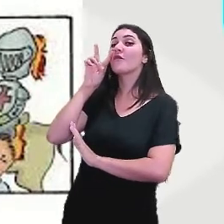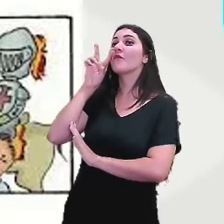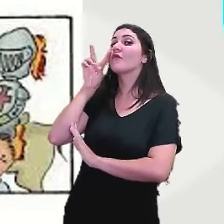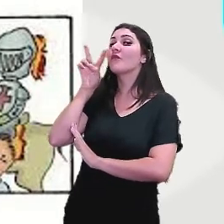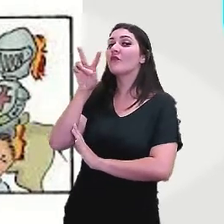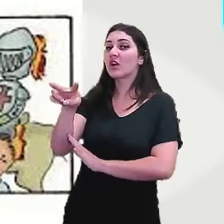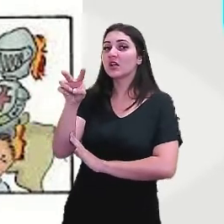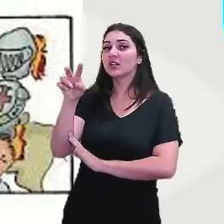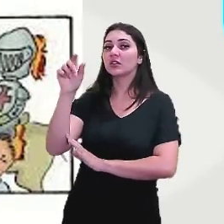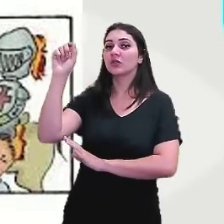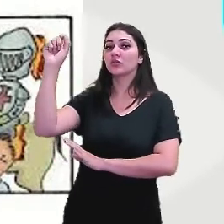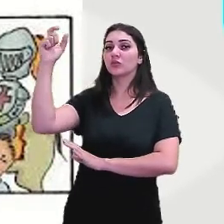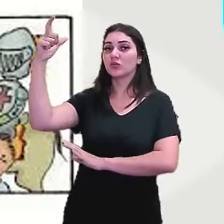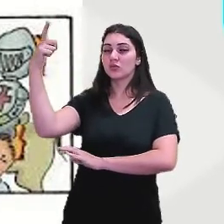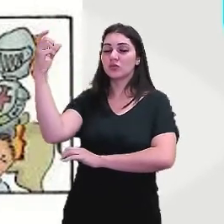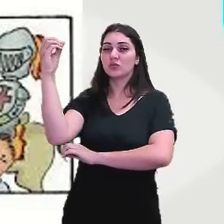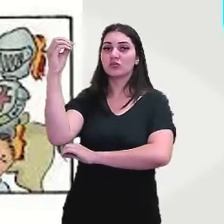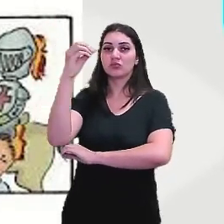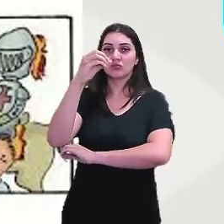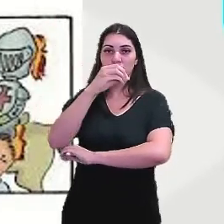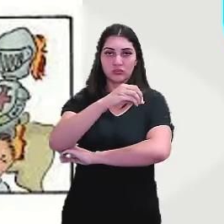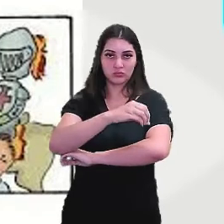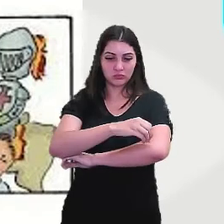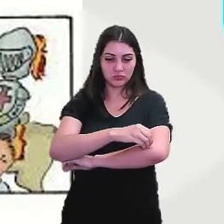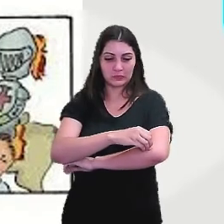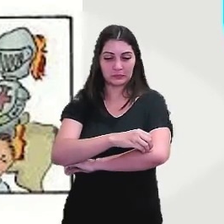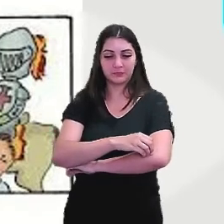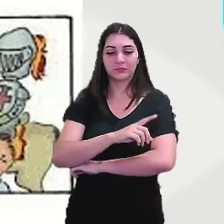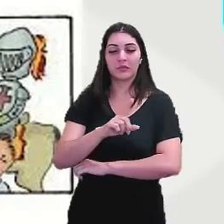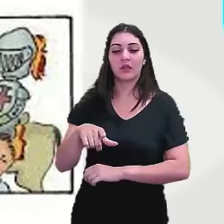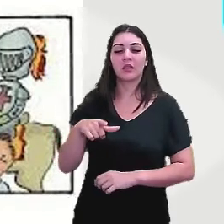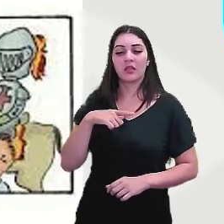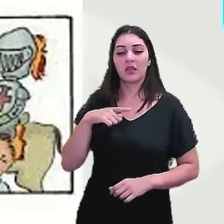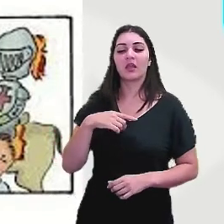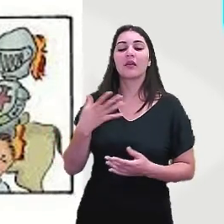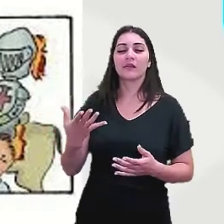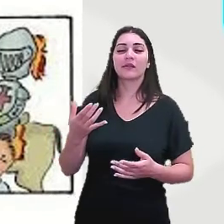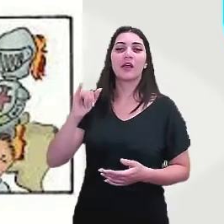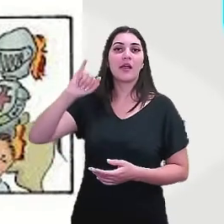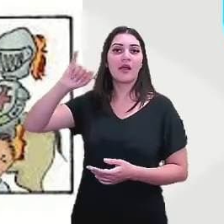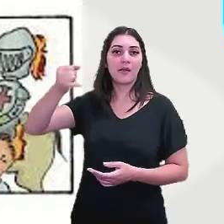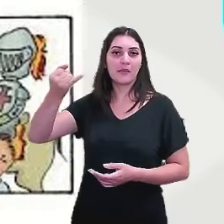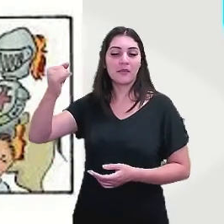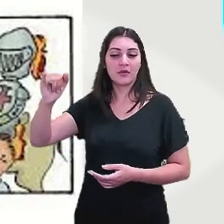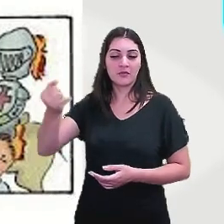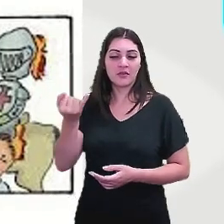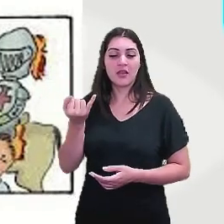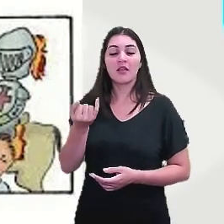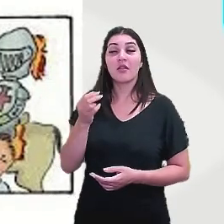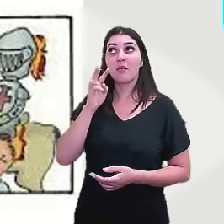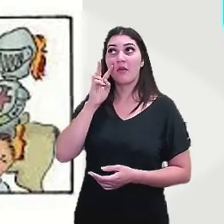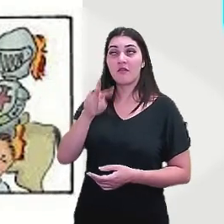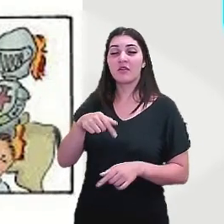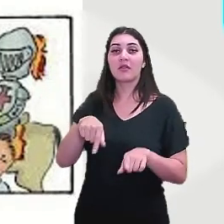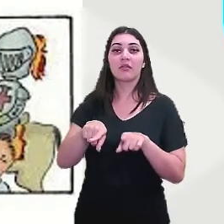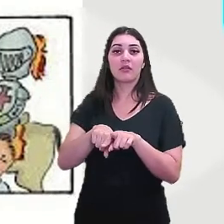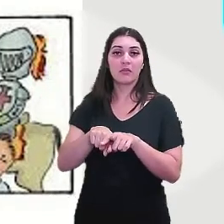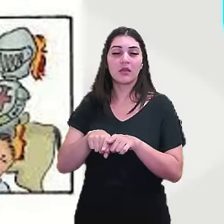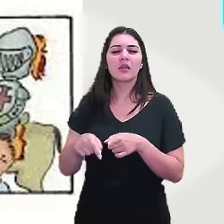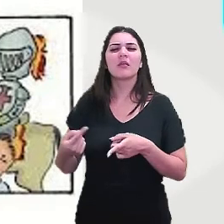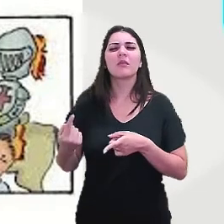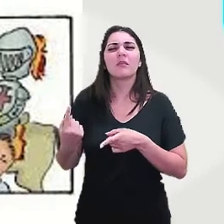Aí alguém pergunta, quanto quer pelo pôr do sol? Aí ele falou, a criança no